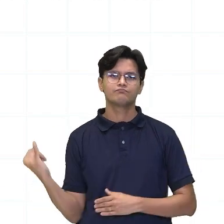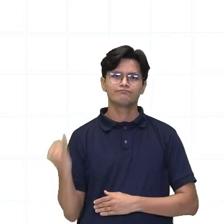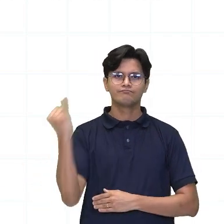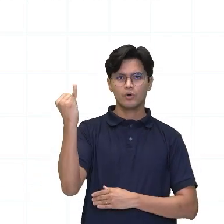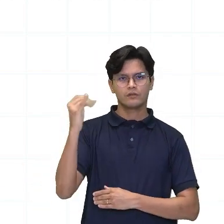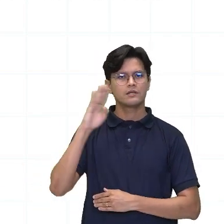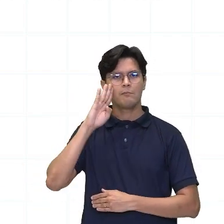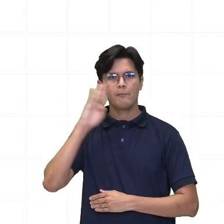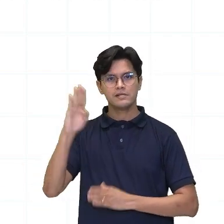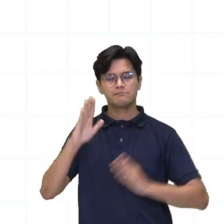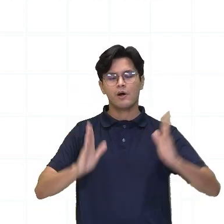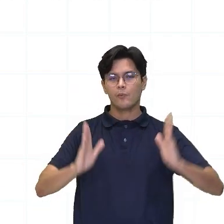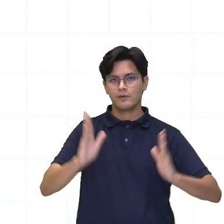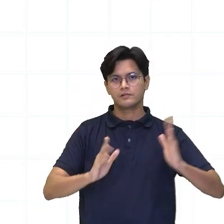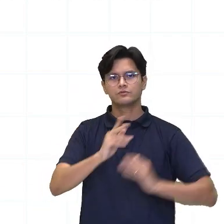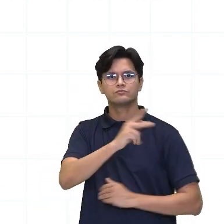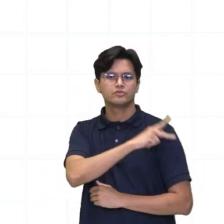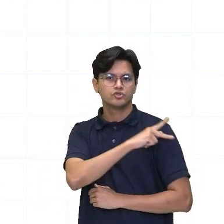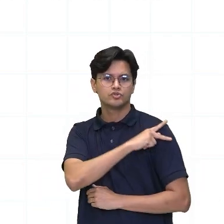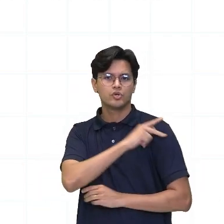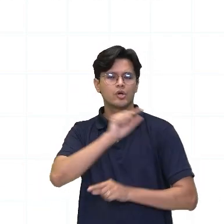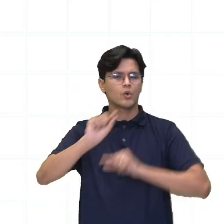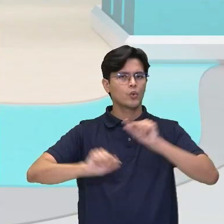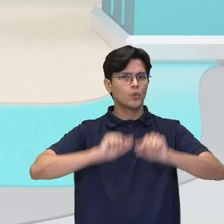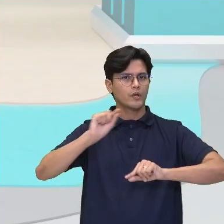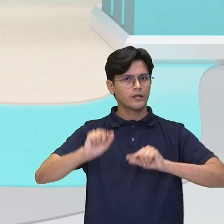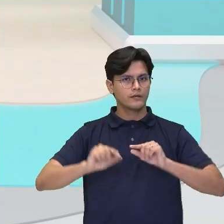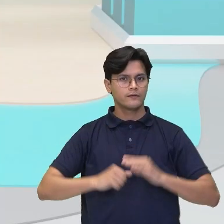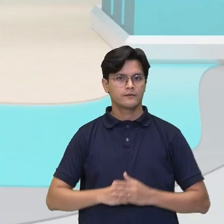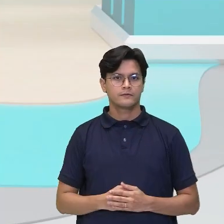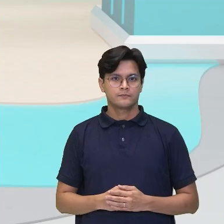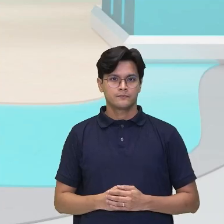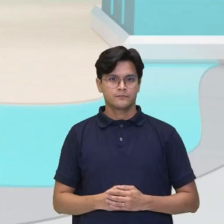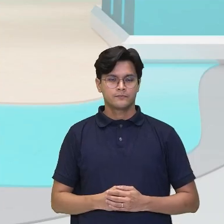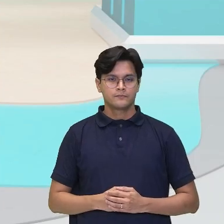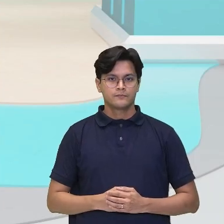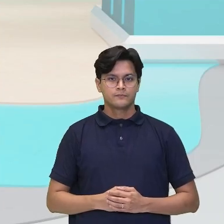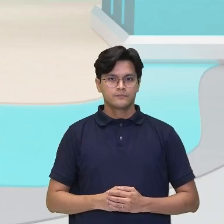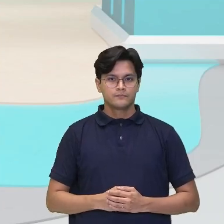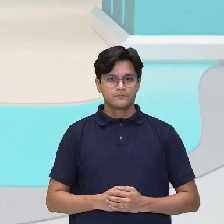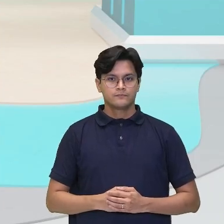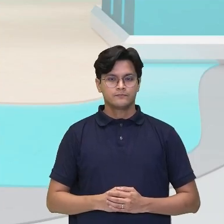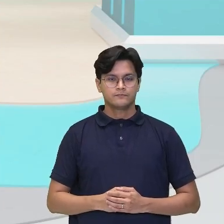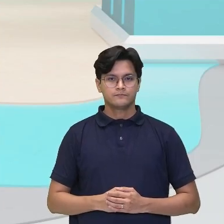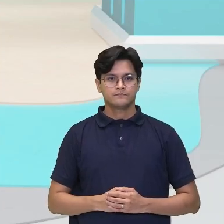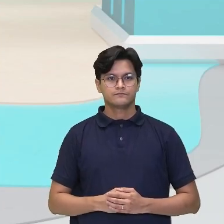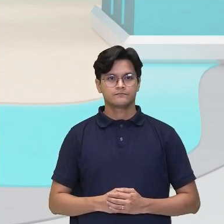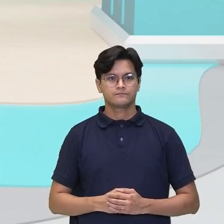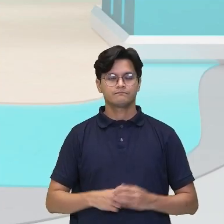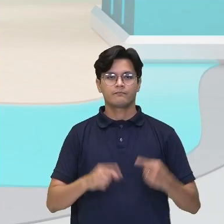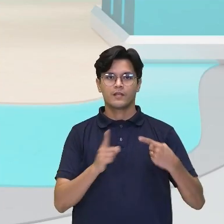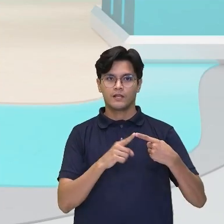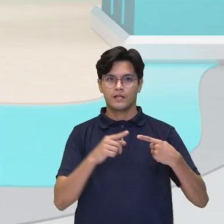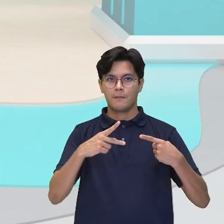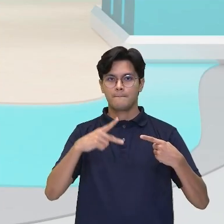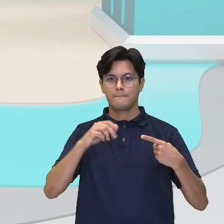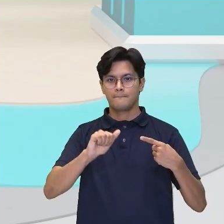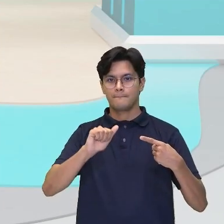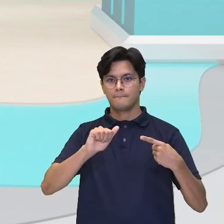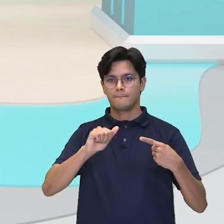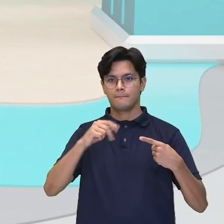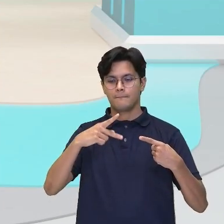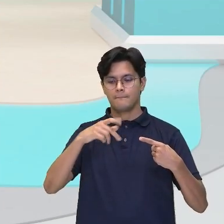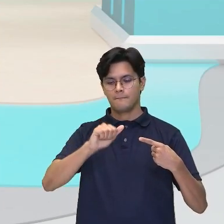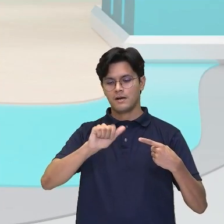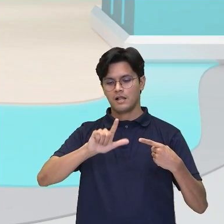importantíssimos da pré-história? Nós podemos destacar o quê? Podemos destacar outros períodos aqui, olha,